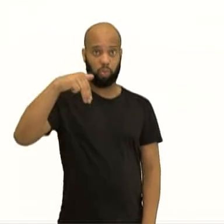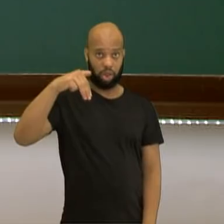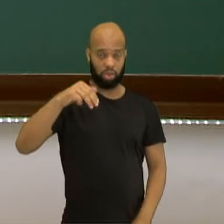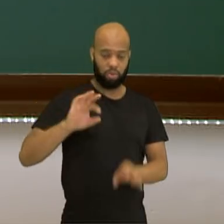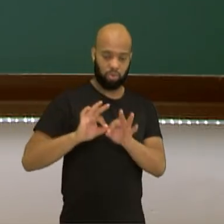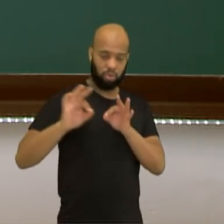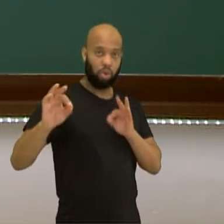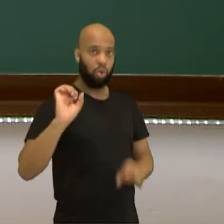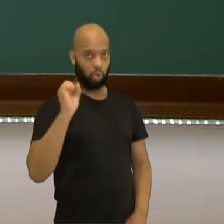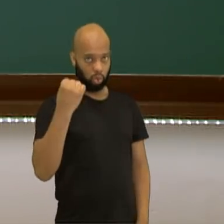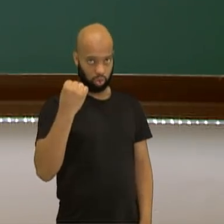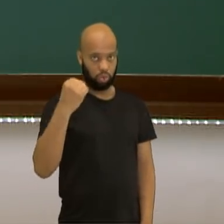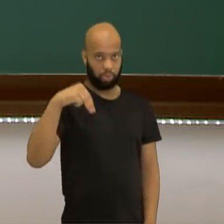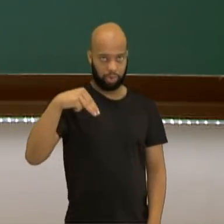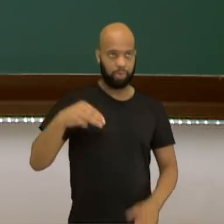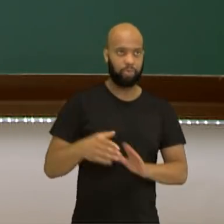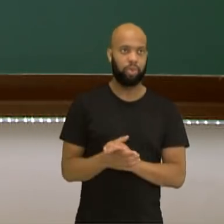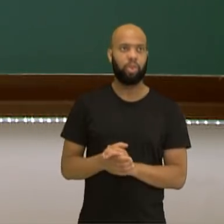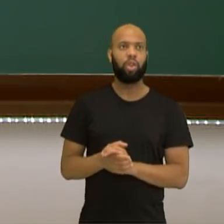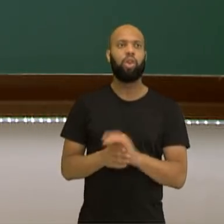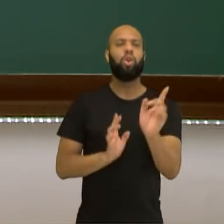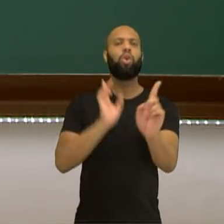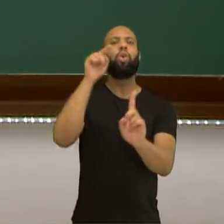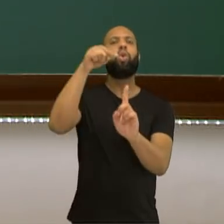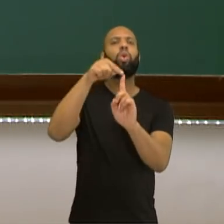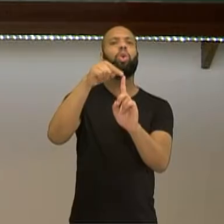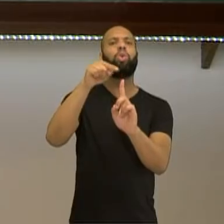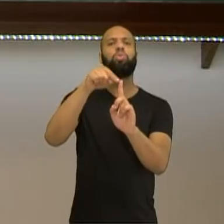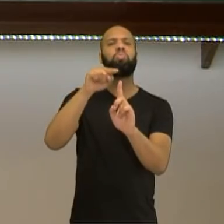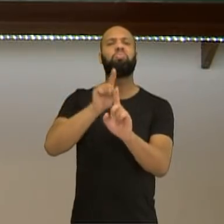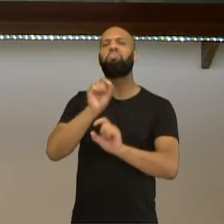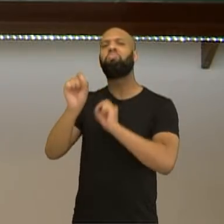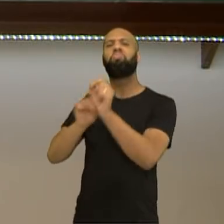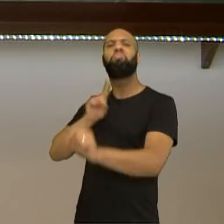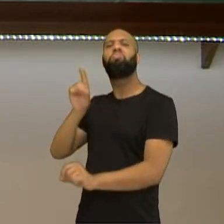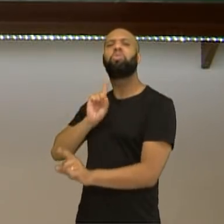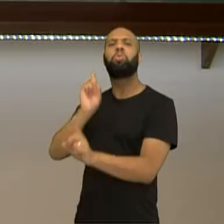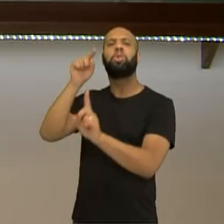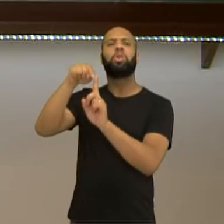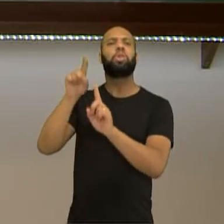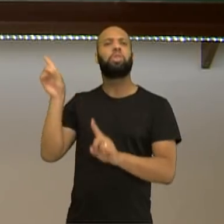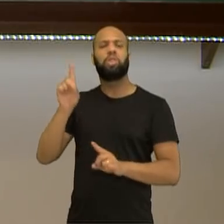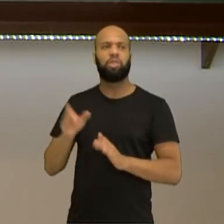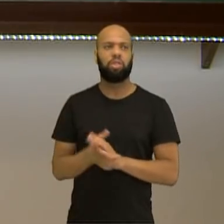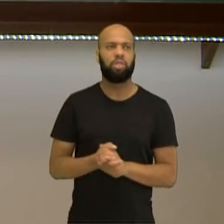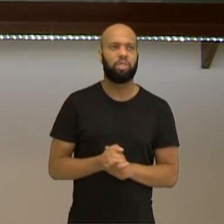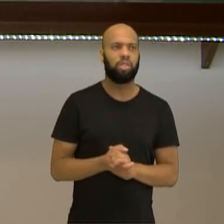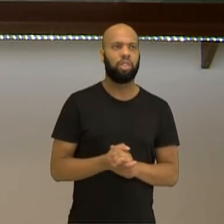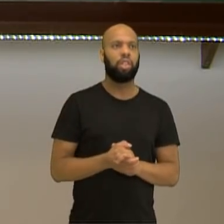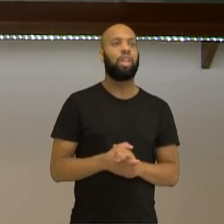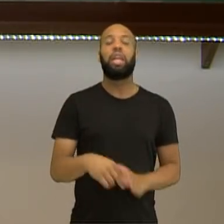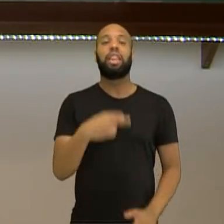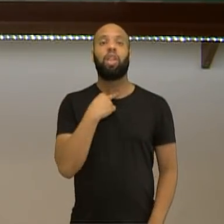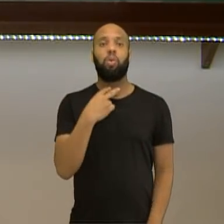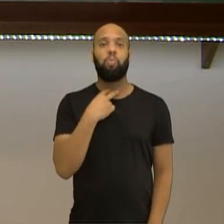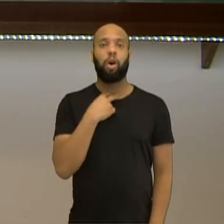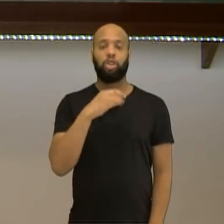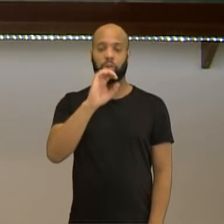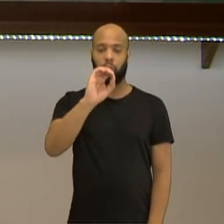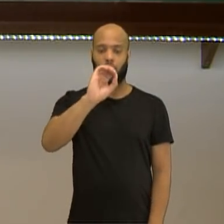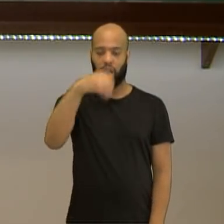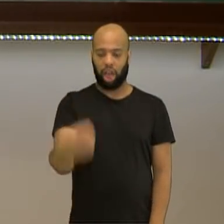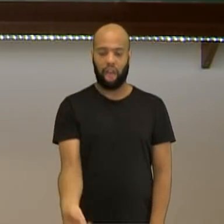tá? O objetivo do jogo, qual é o objetivo do jogo? Não deixar a bolinha cair